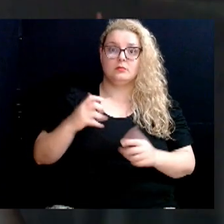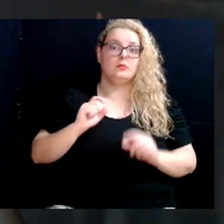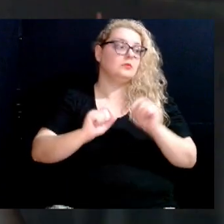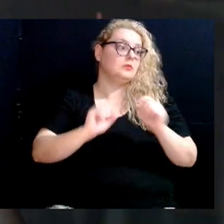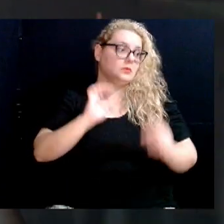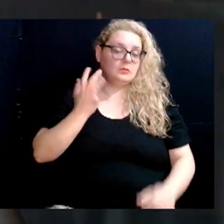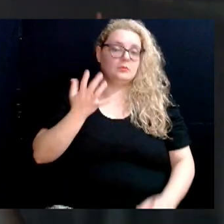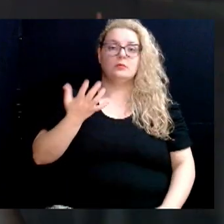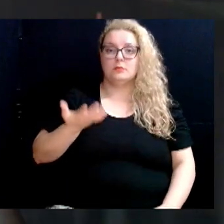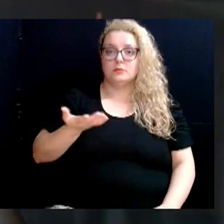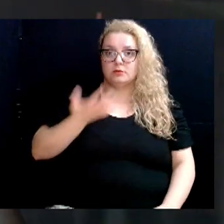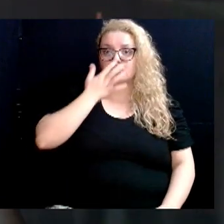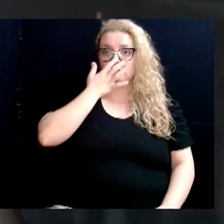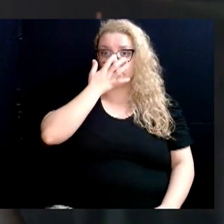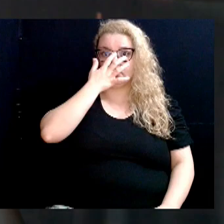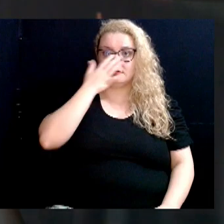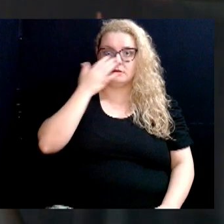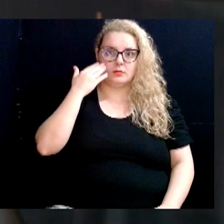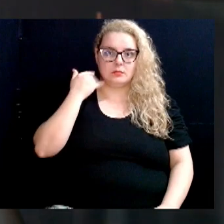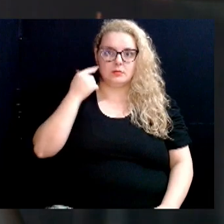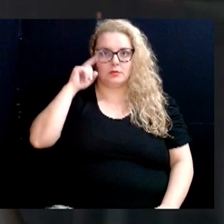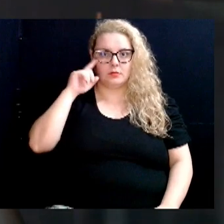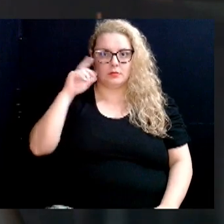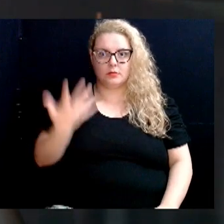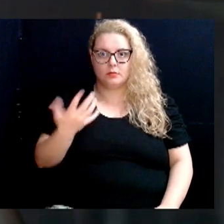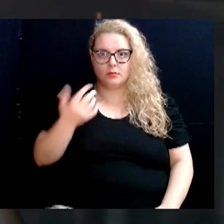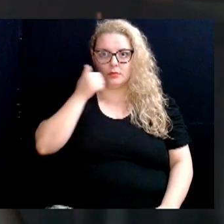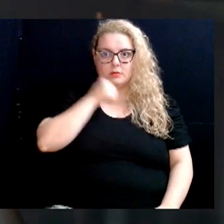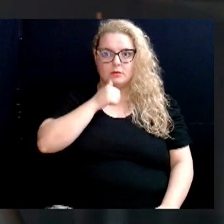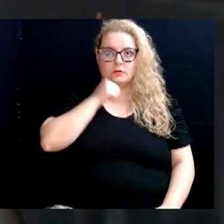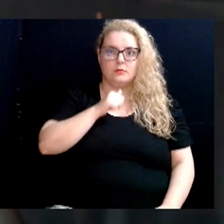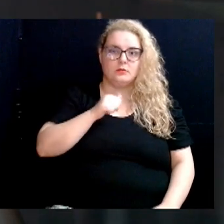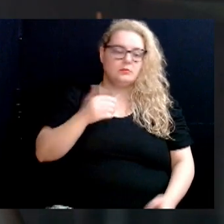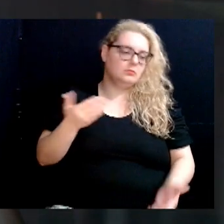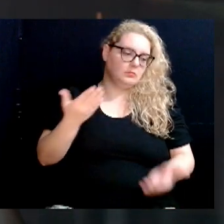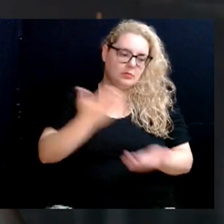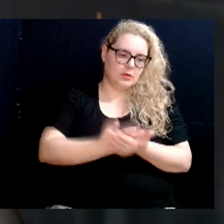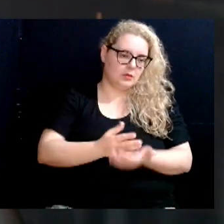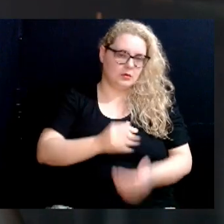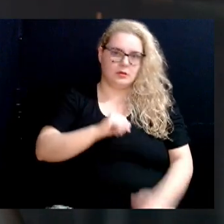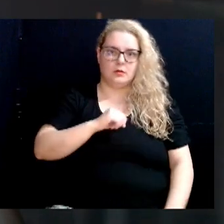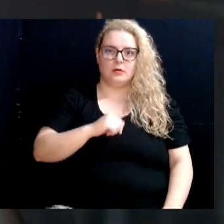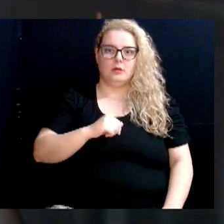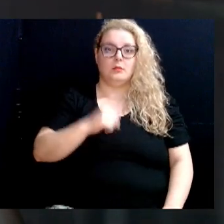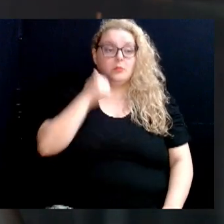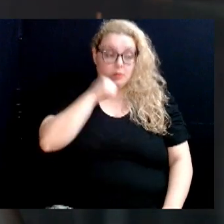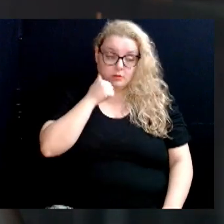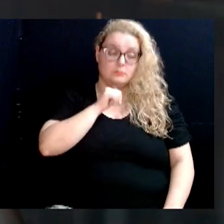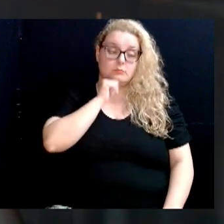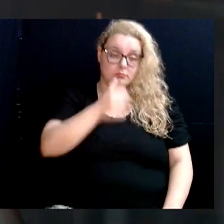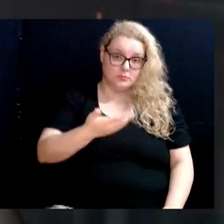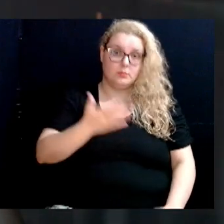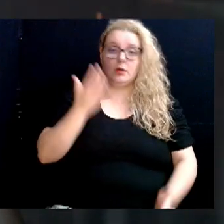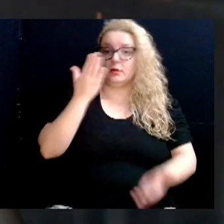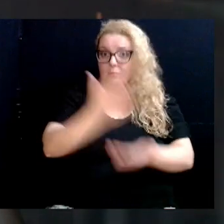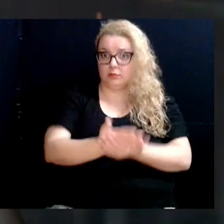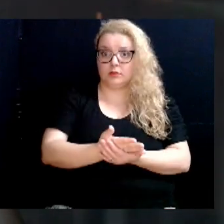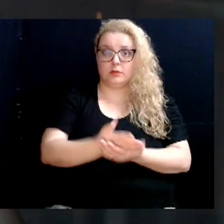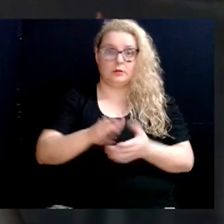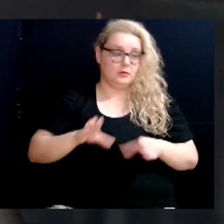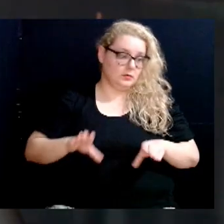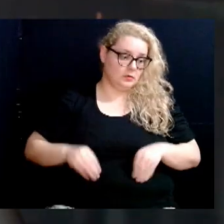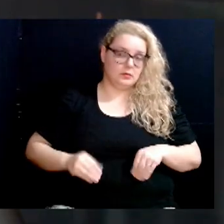sabe que um dia, né, mulheres cis menstruarão, entrarão na menopausa e a vida vai continuar até que um